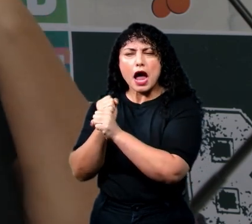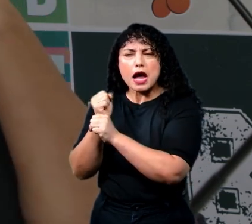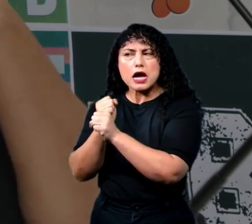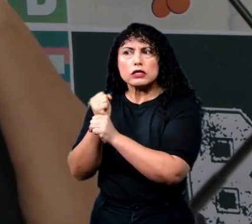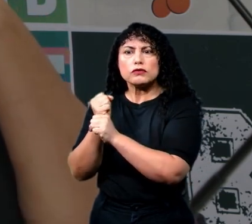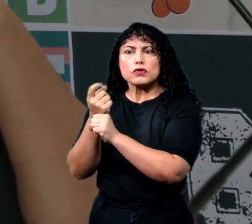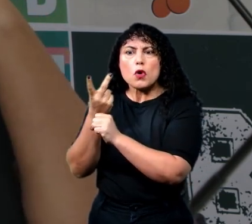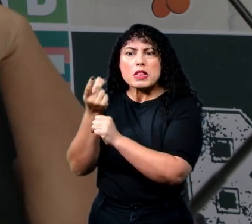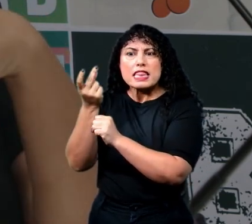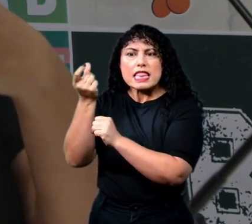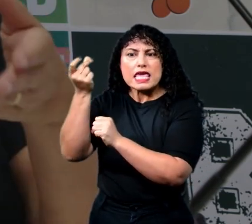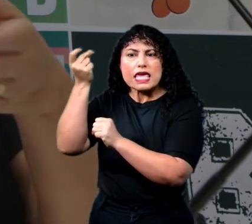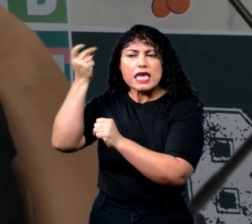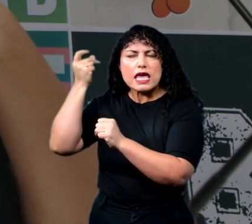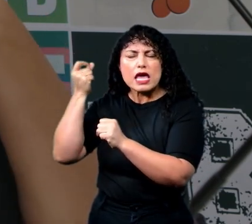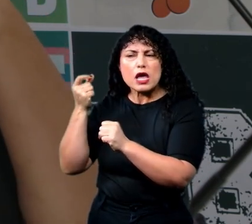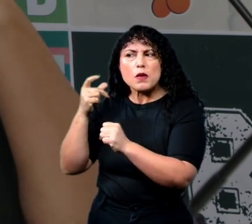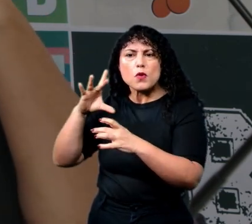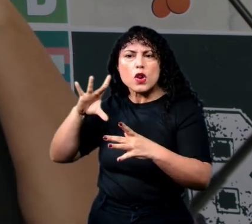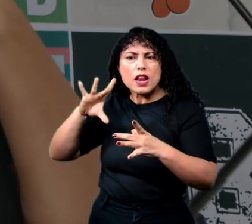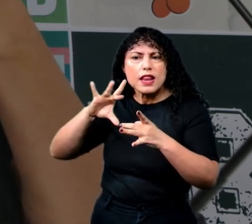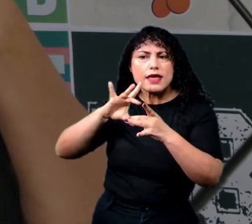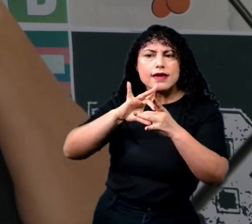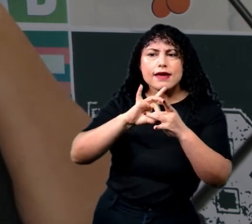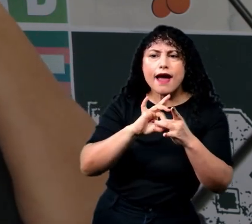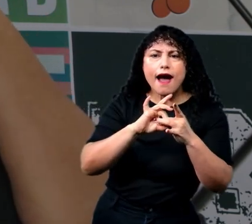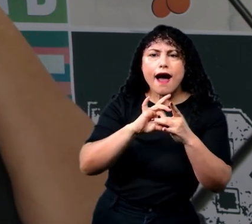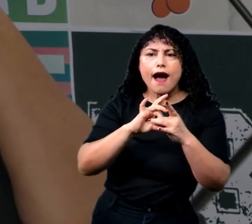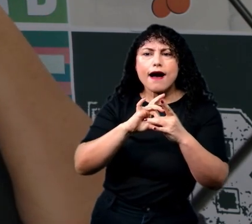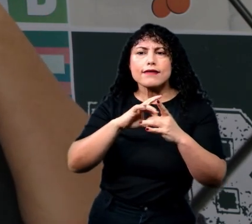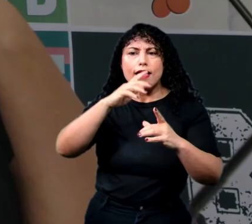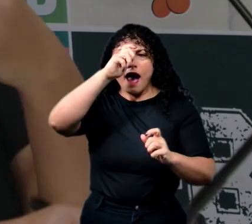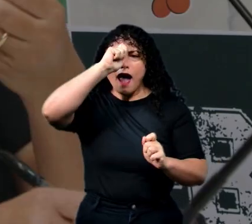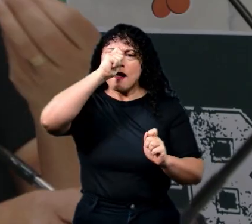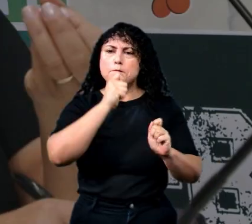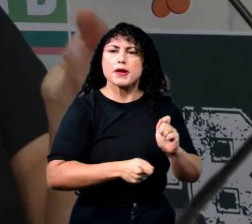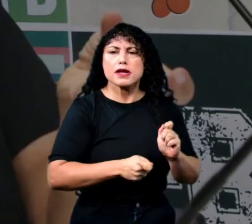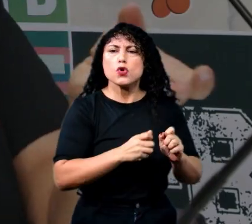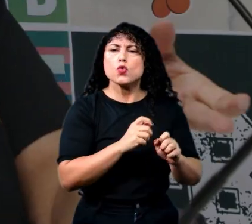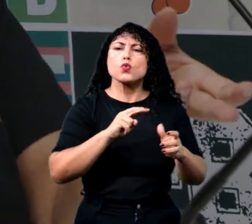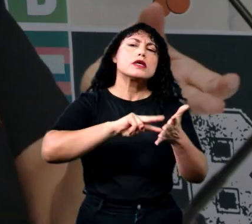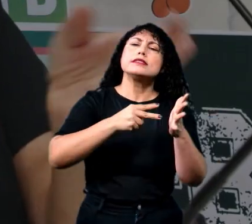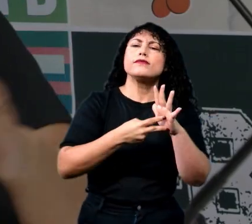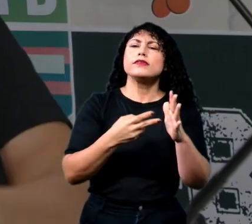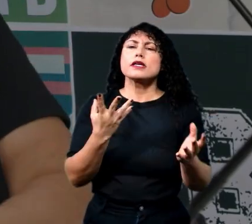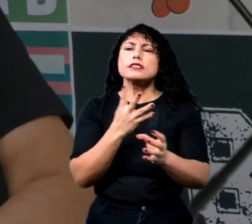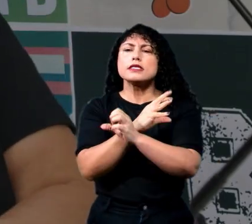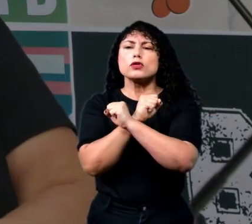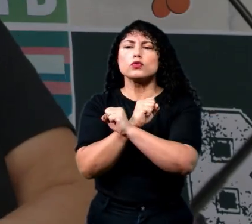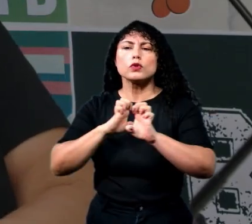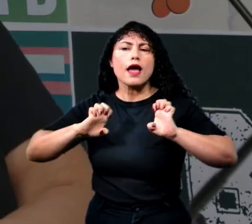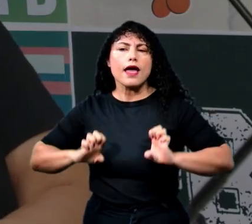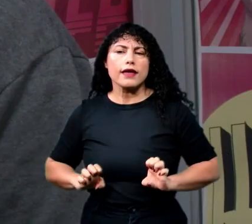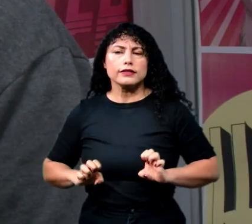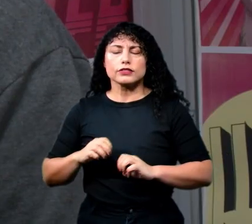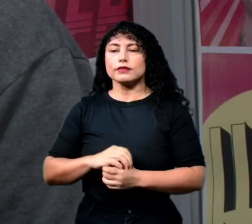mistificada, né? Ligado muitas vezes a alguma repressão. O que é uma censura ética? A censura ética